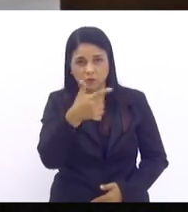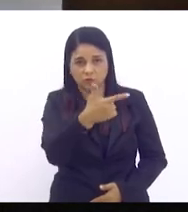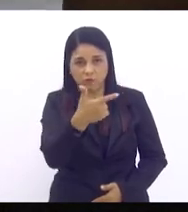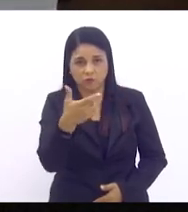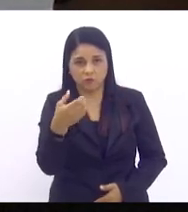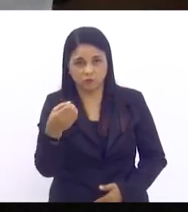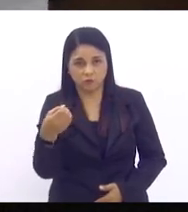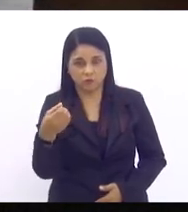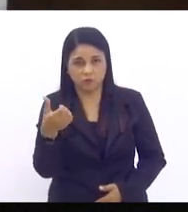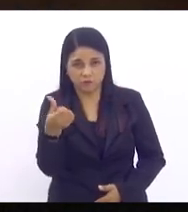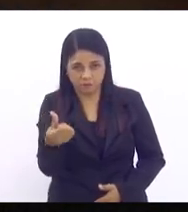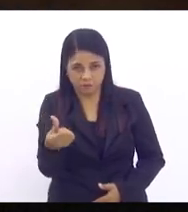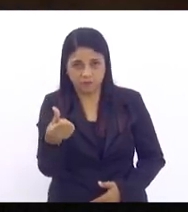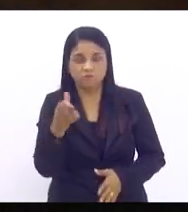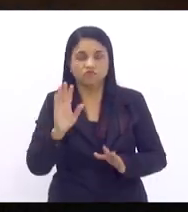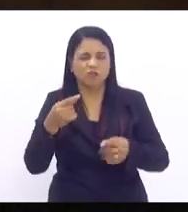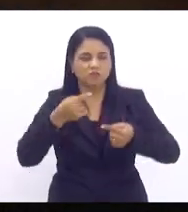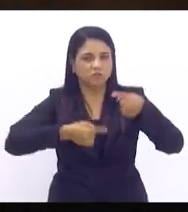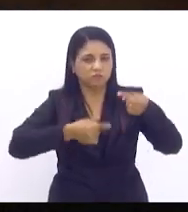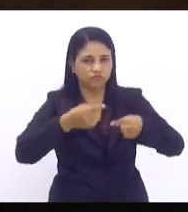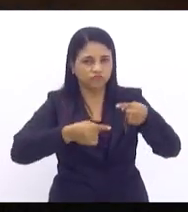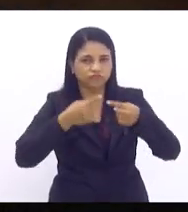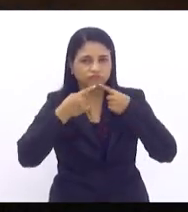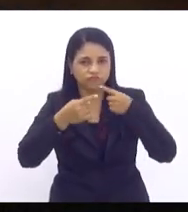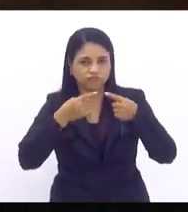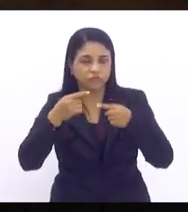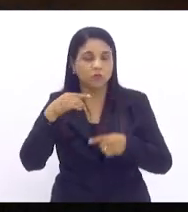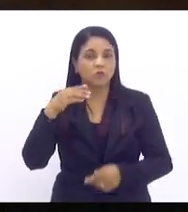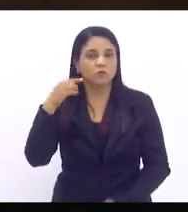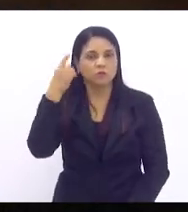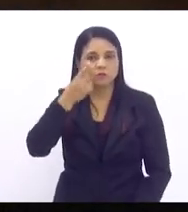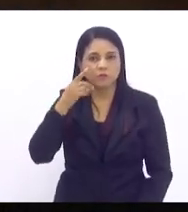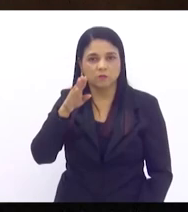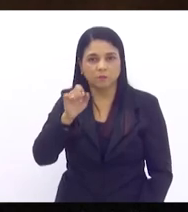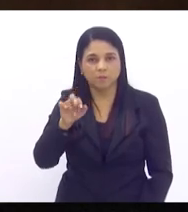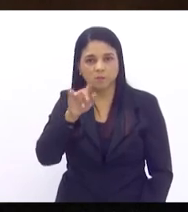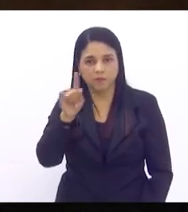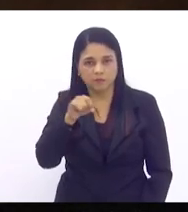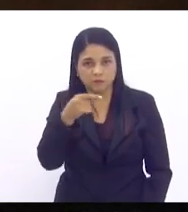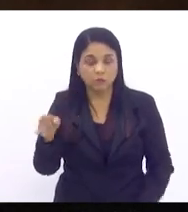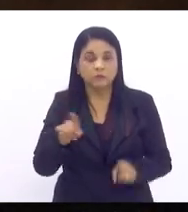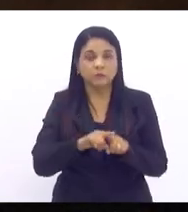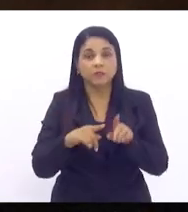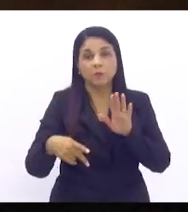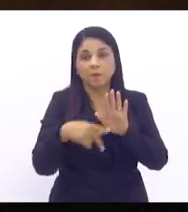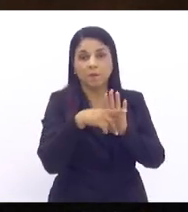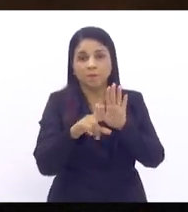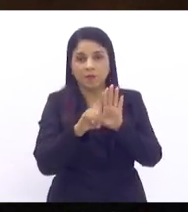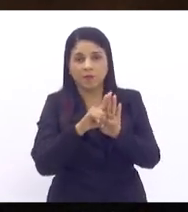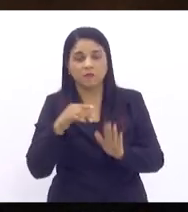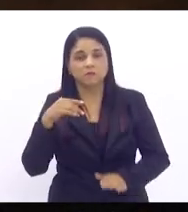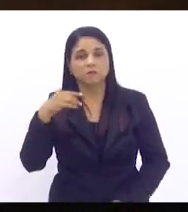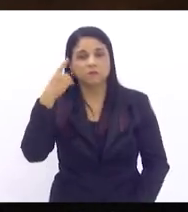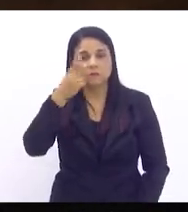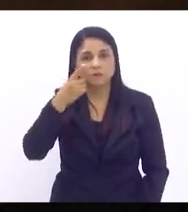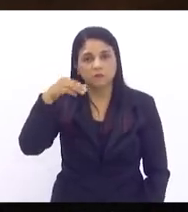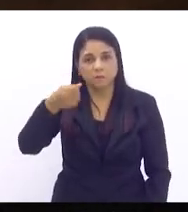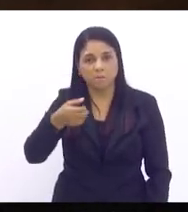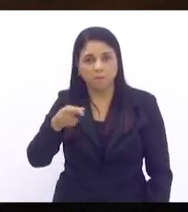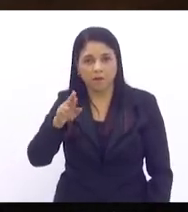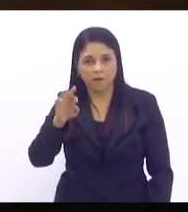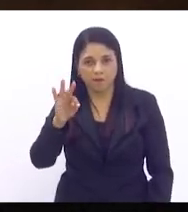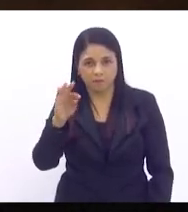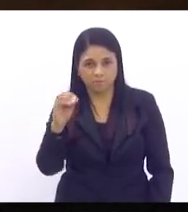isso já foi dialogado também com o deputado Brazão. E também tem um PL de autoria da deputada Marta Rocha, que versa sobre uma matéria similar.